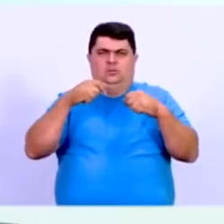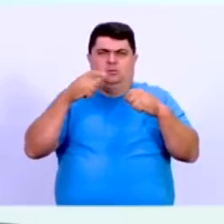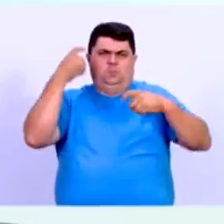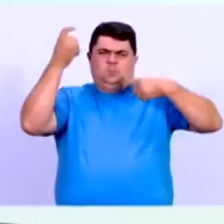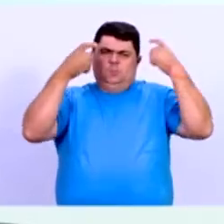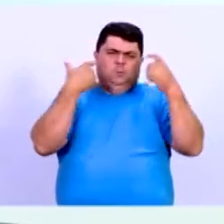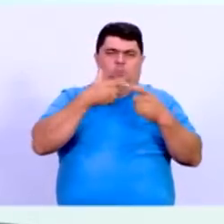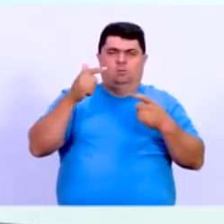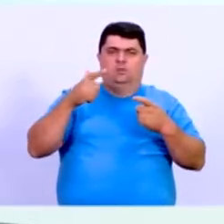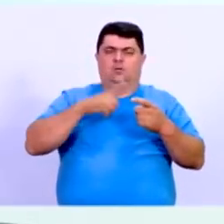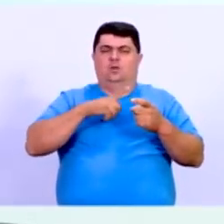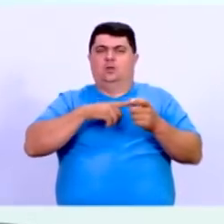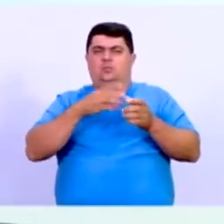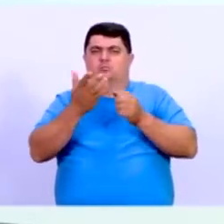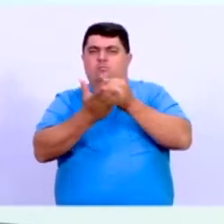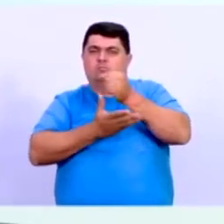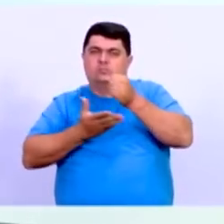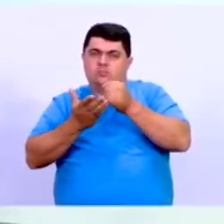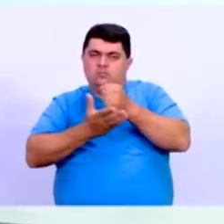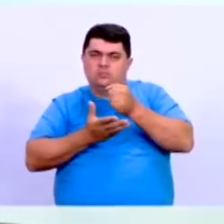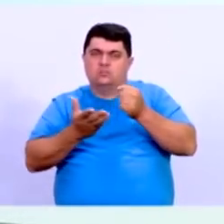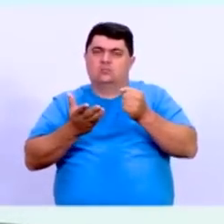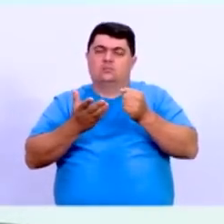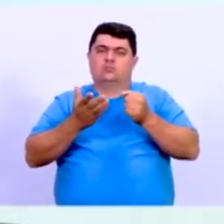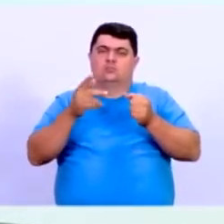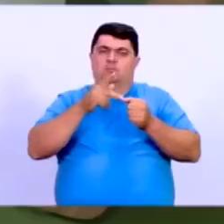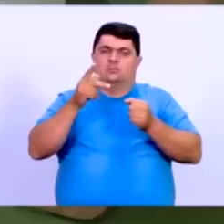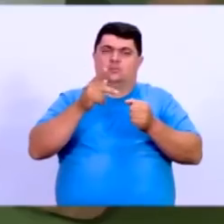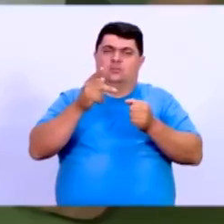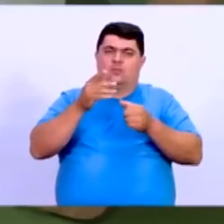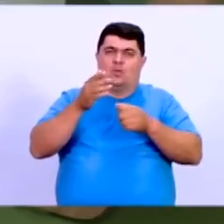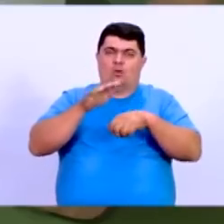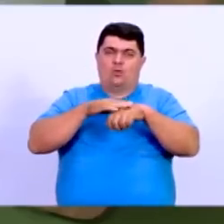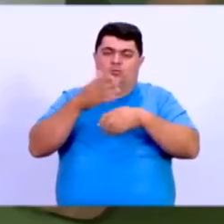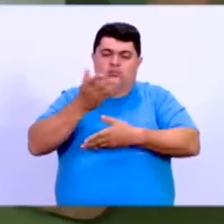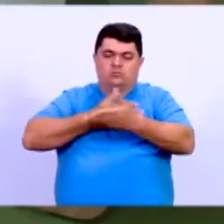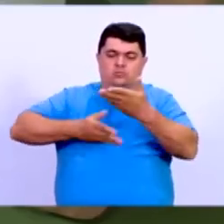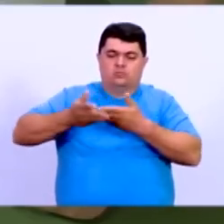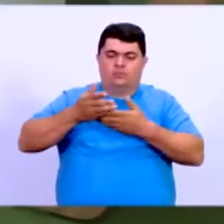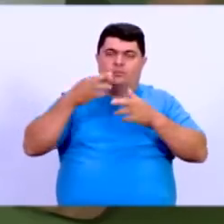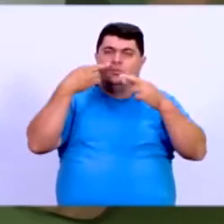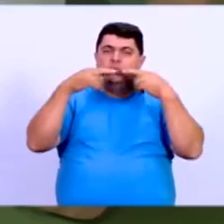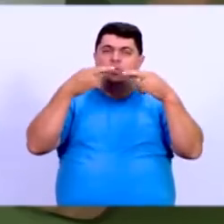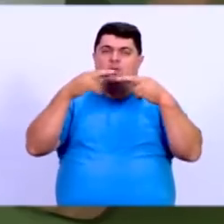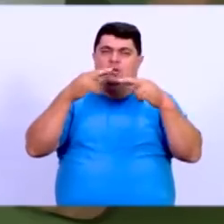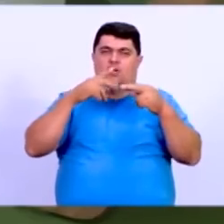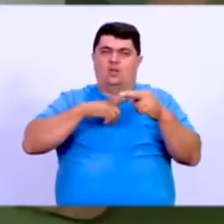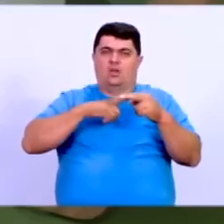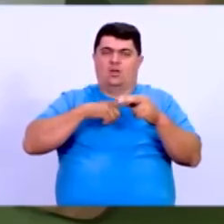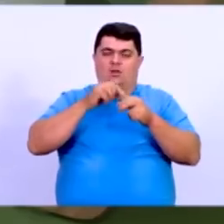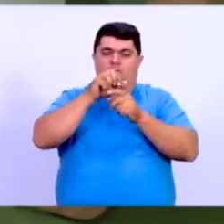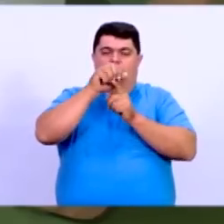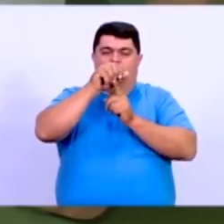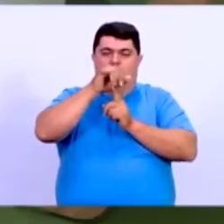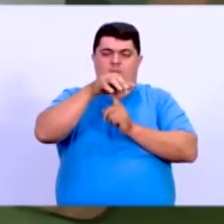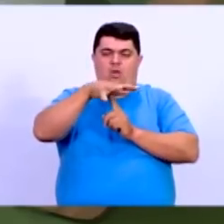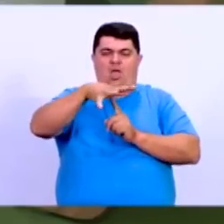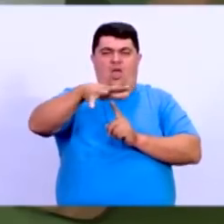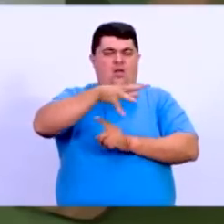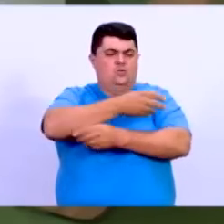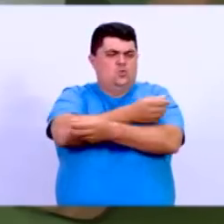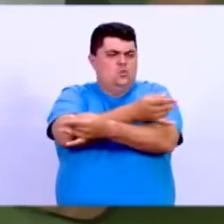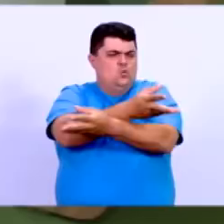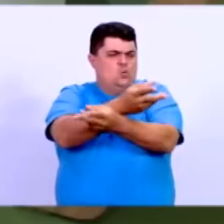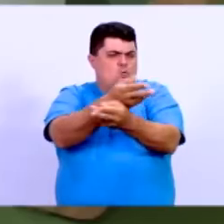pegar as questões básicas aqui, porque olha só, professor, vamos trocar uma ideia aqui. Redes de computadores realmente é uma ramificação assim muito extensa, né,